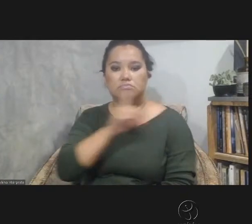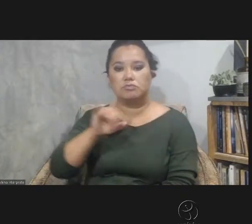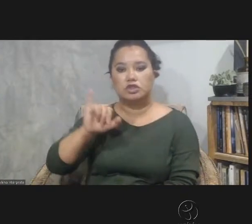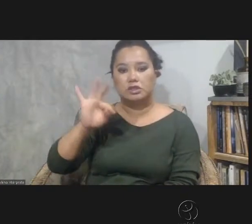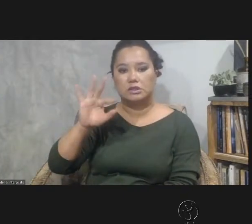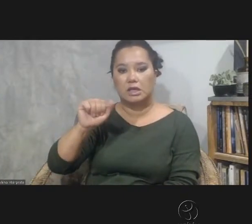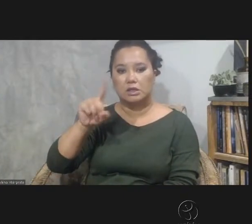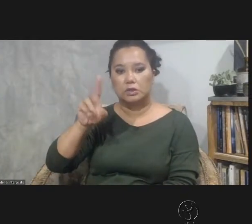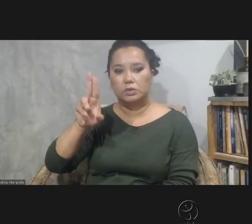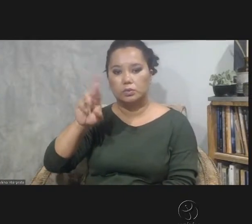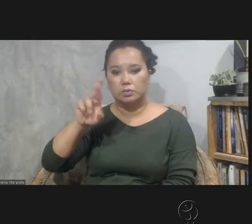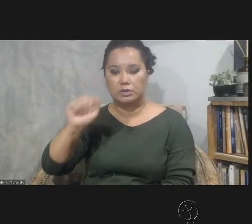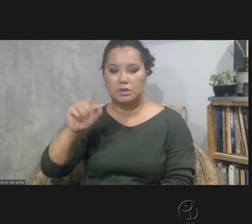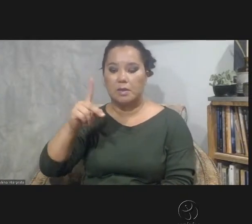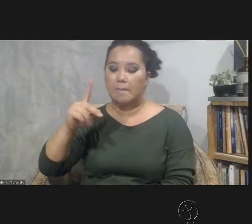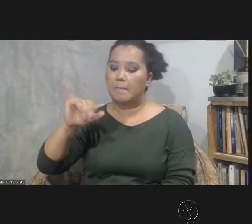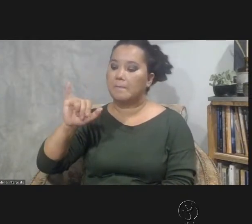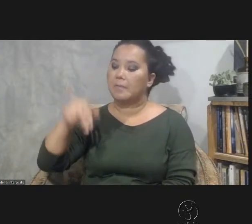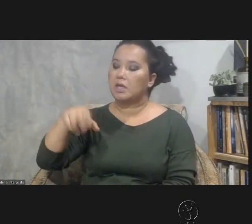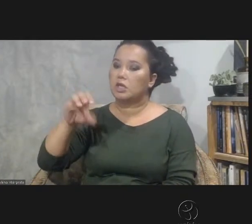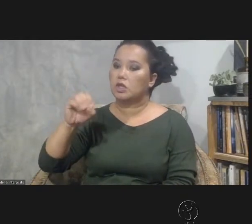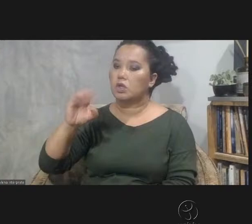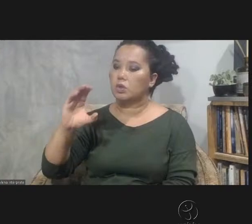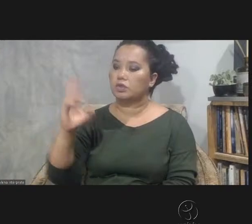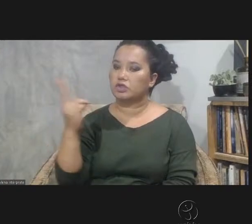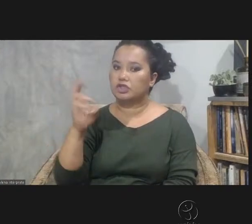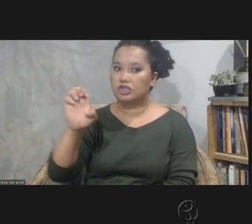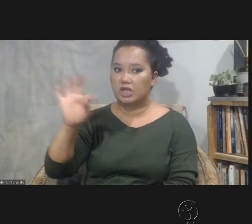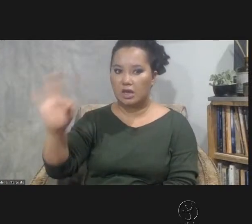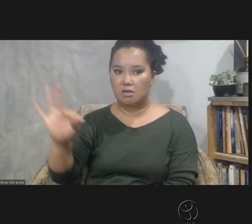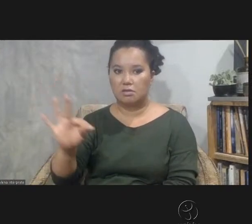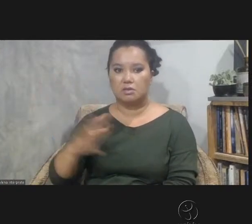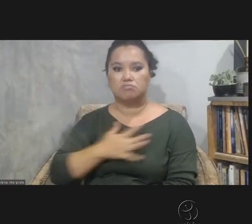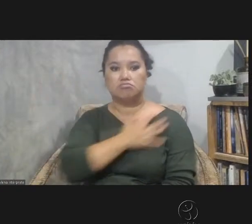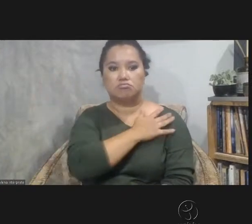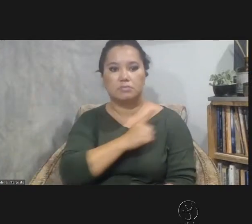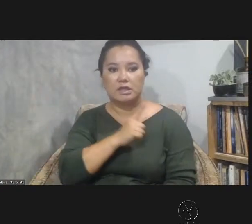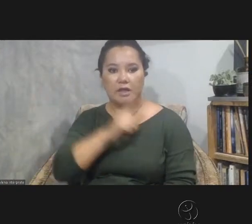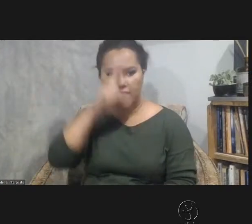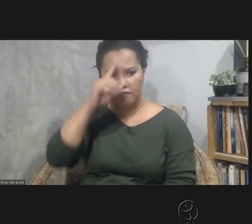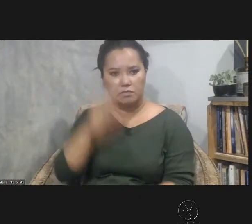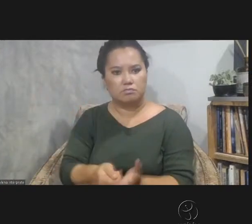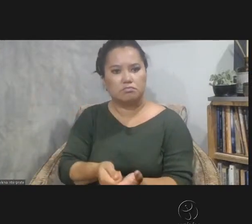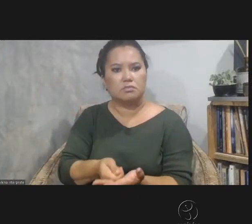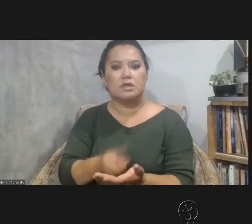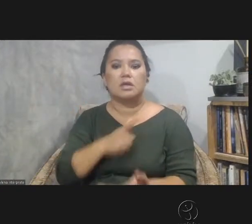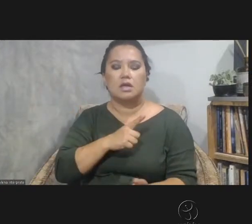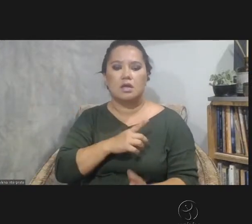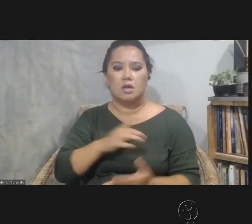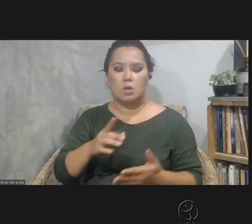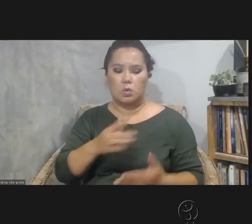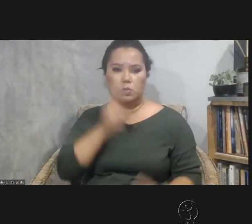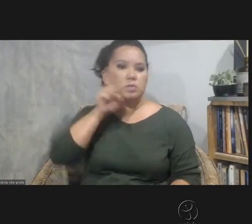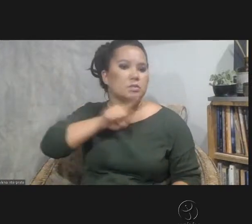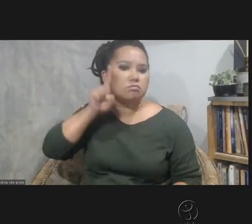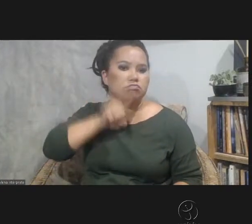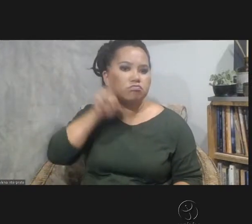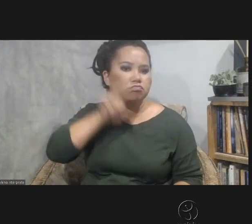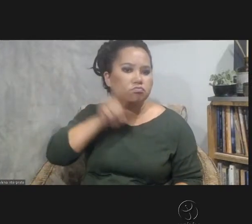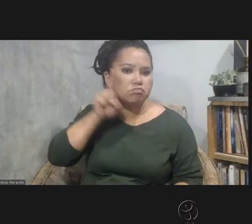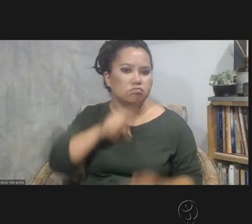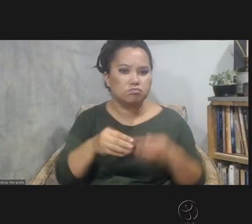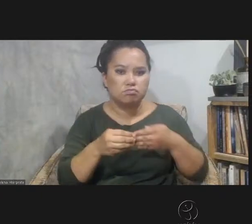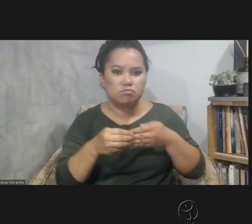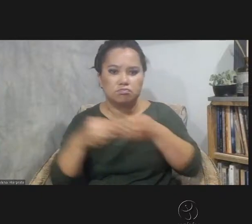diferente na arena global, sob a liderança dos Estados Unidos do Reino Unido.